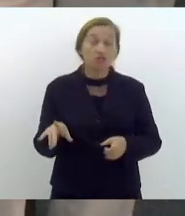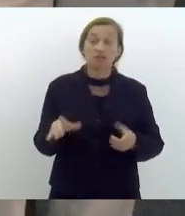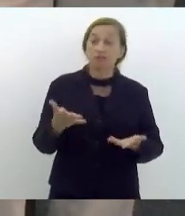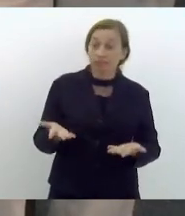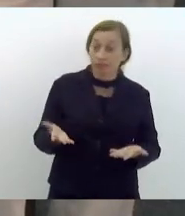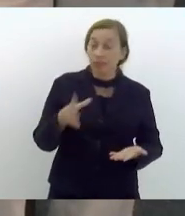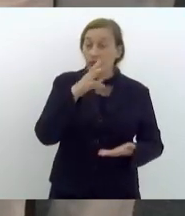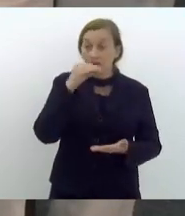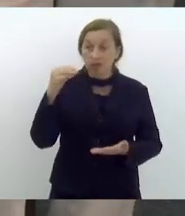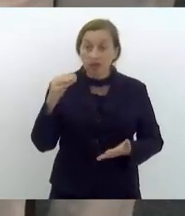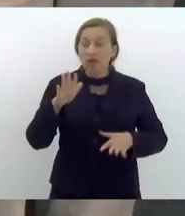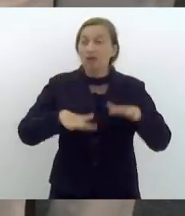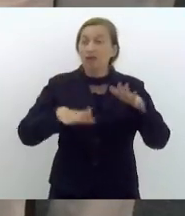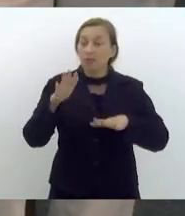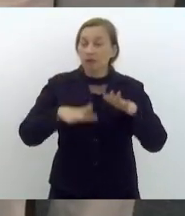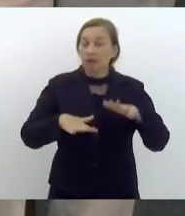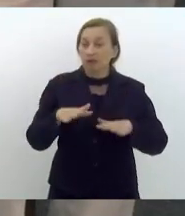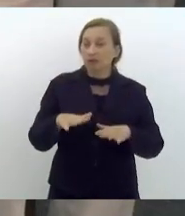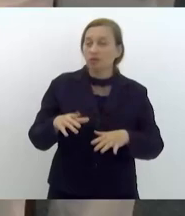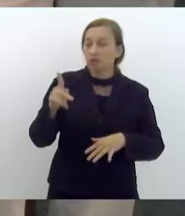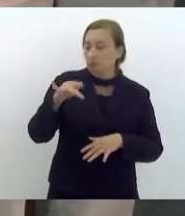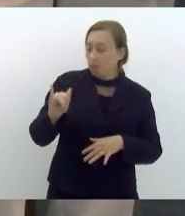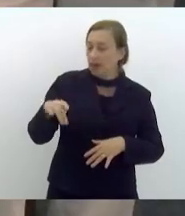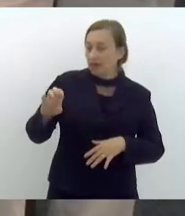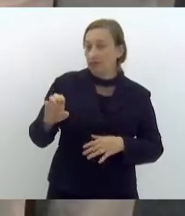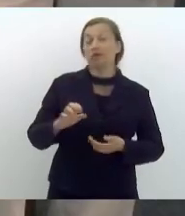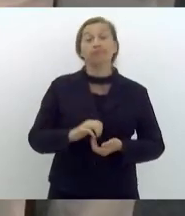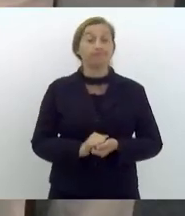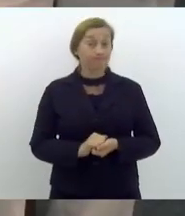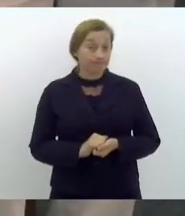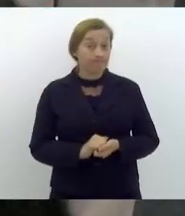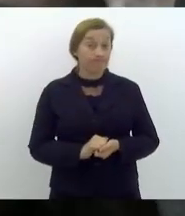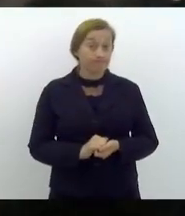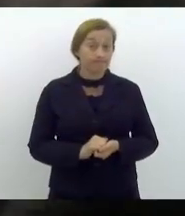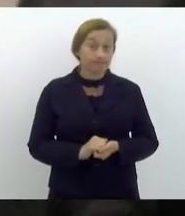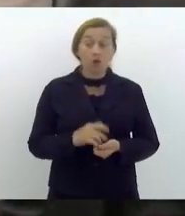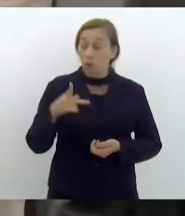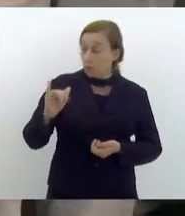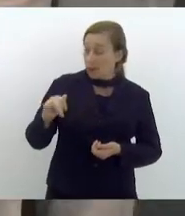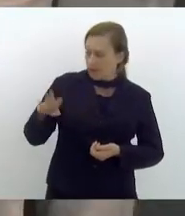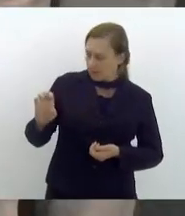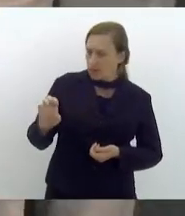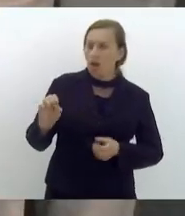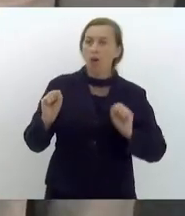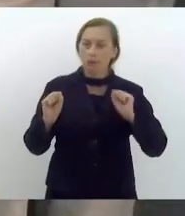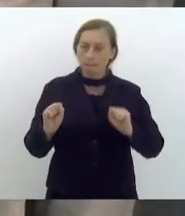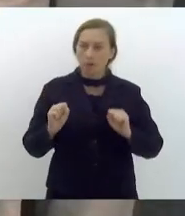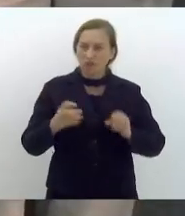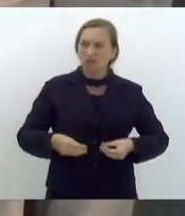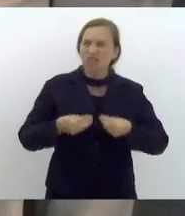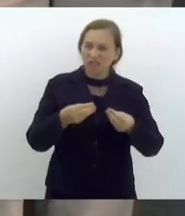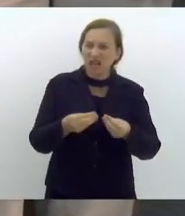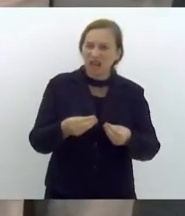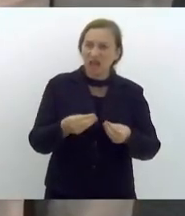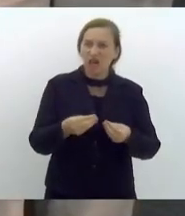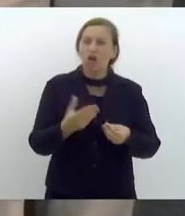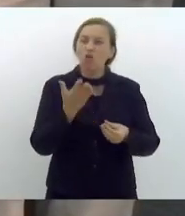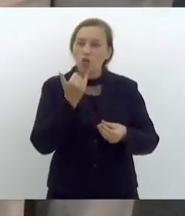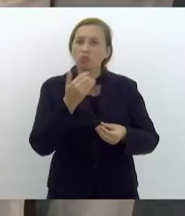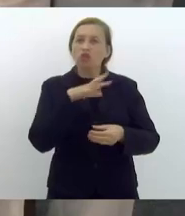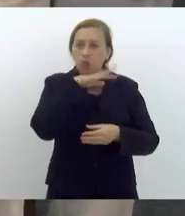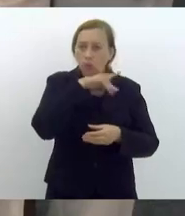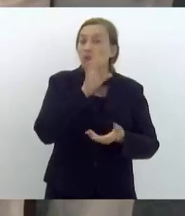que independe do seu pai e quem depende da sua mãe o pai e a mãe pode dar um monte de porcaria se quiser